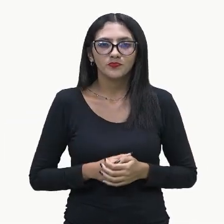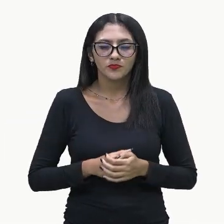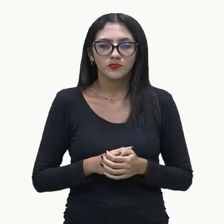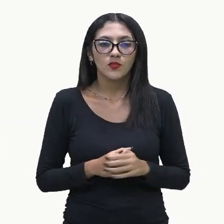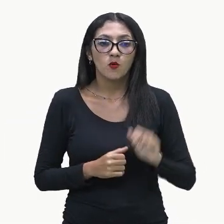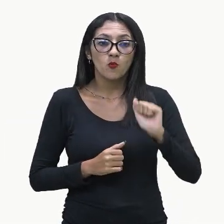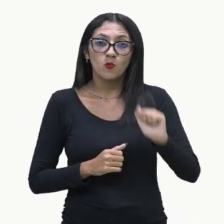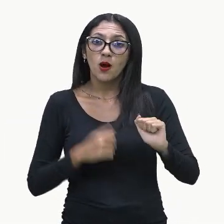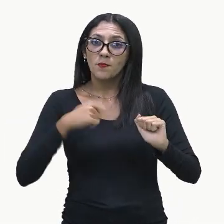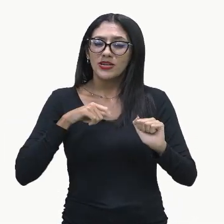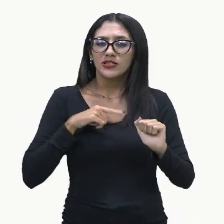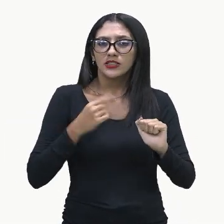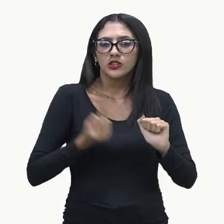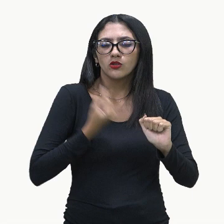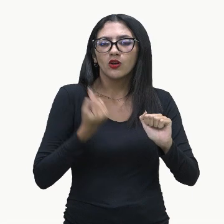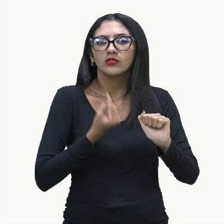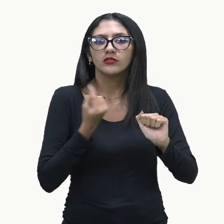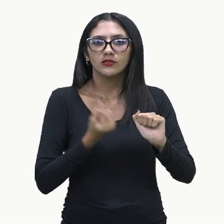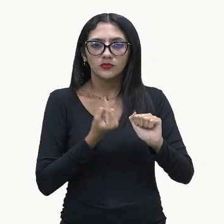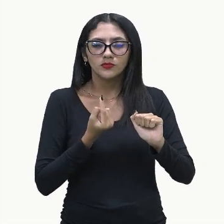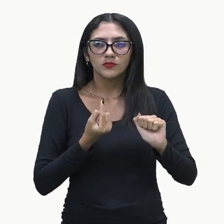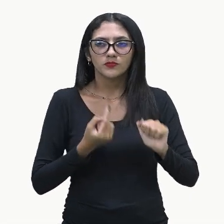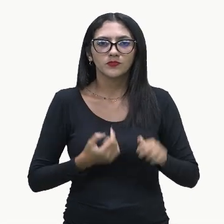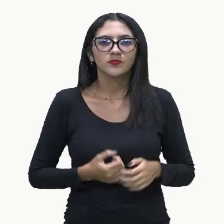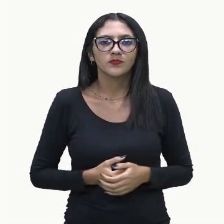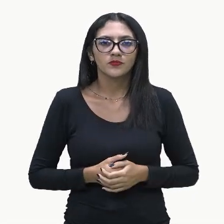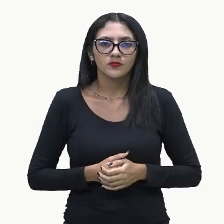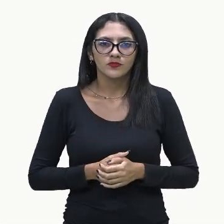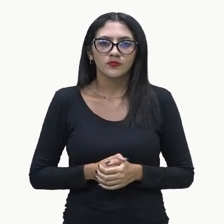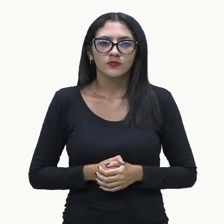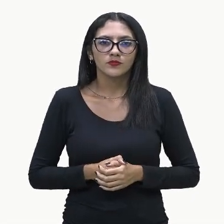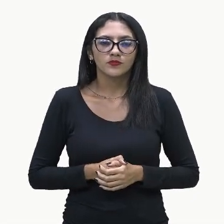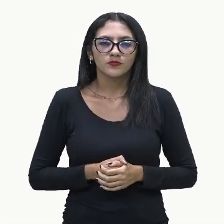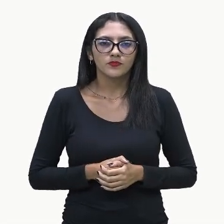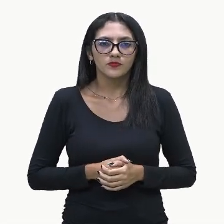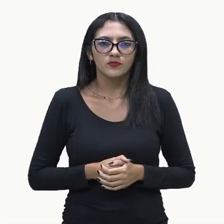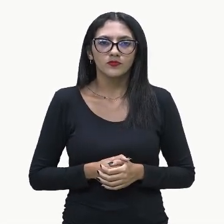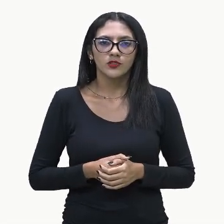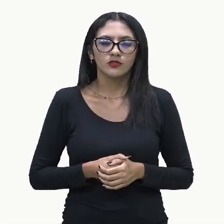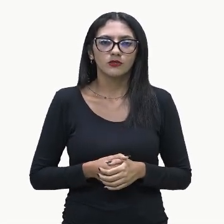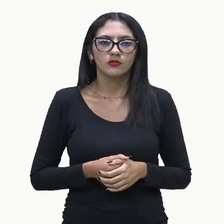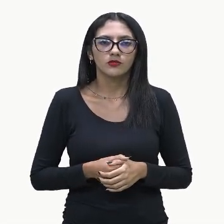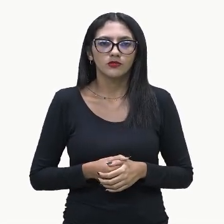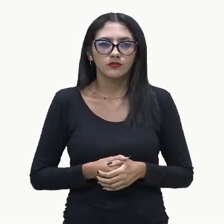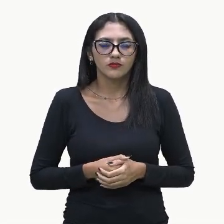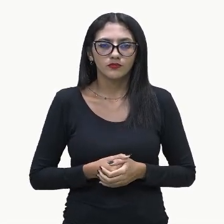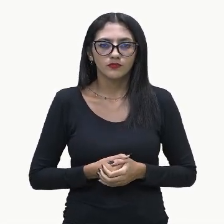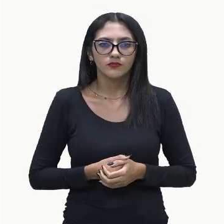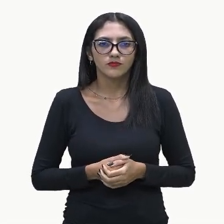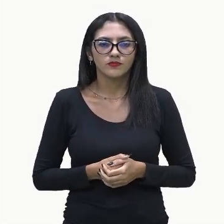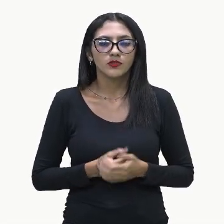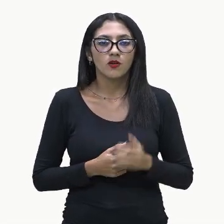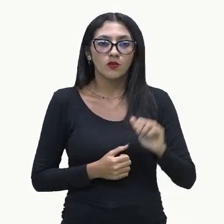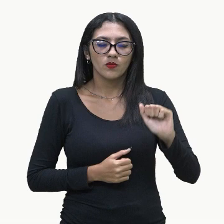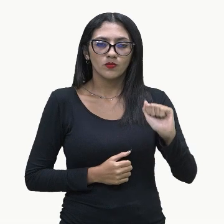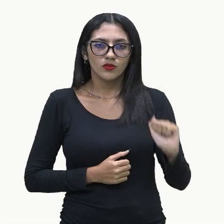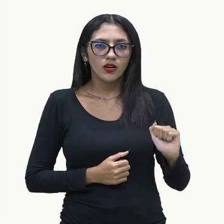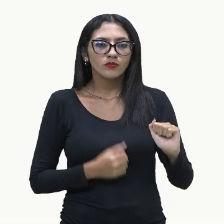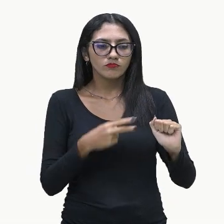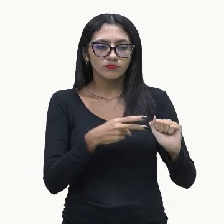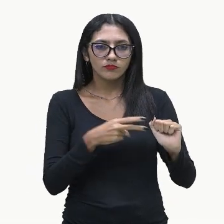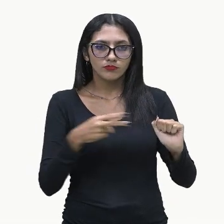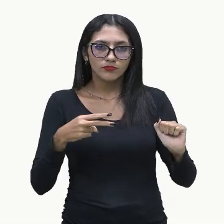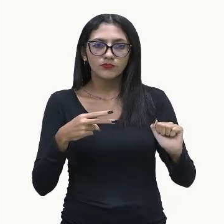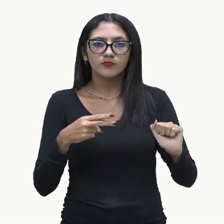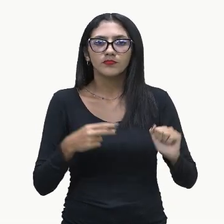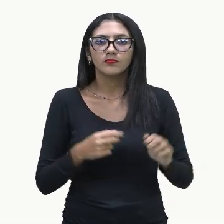A sozinho, ok? Então, como ele tem que sair daí, ele está A ao quadrado, ele passa